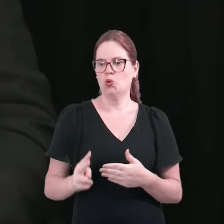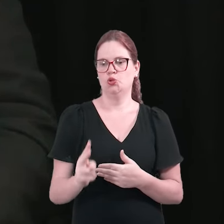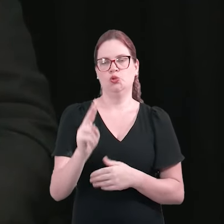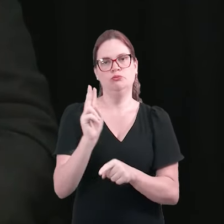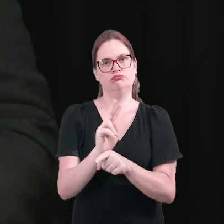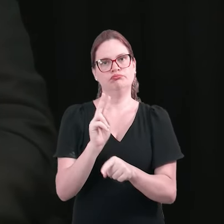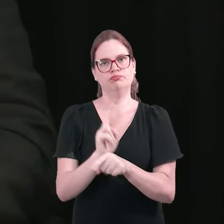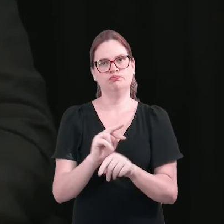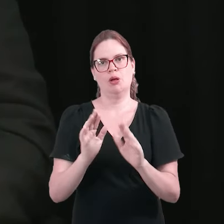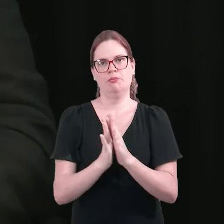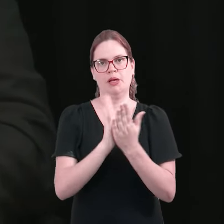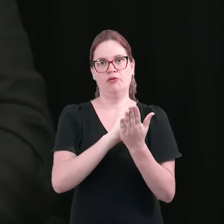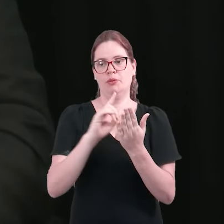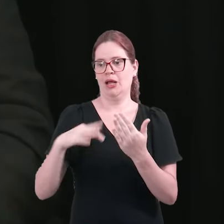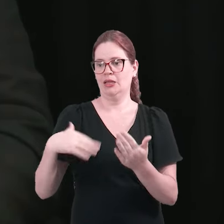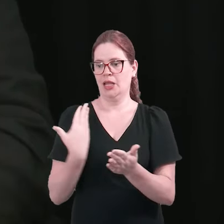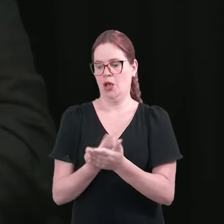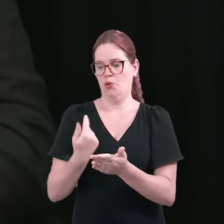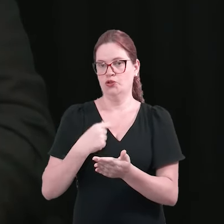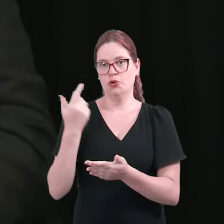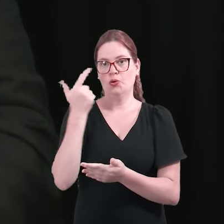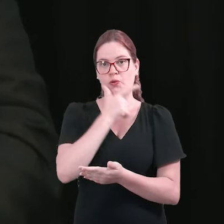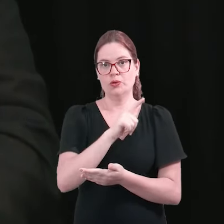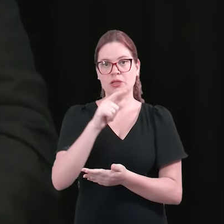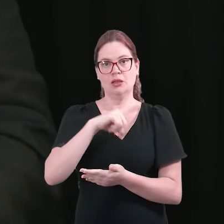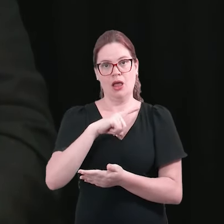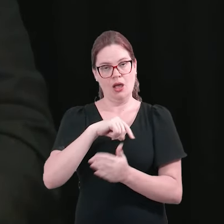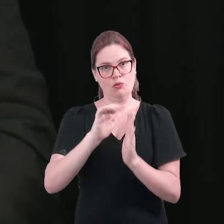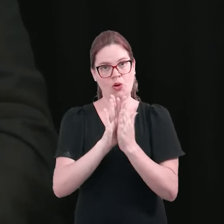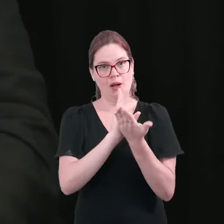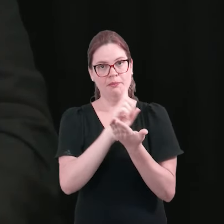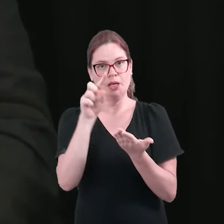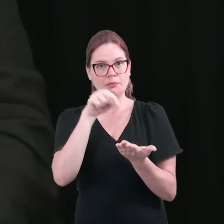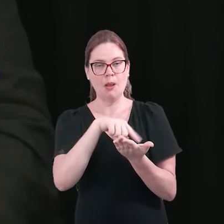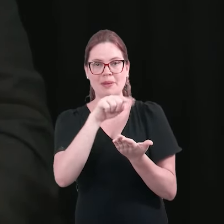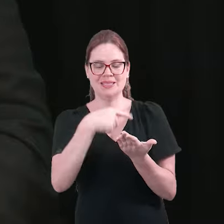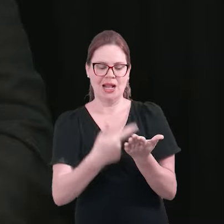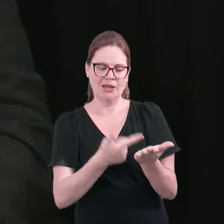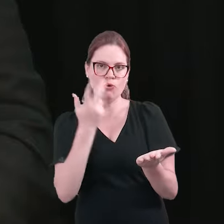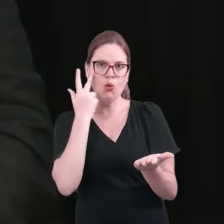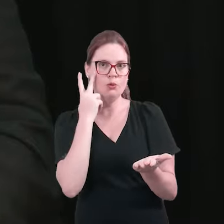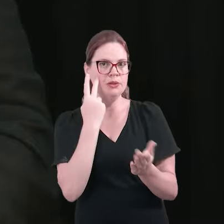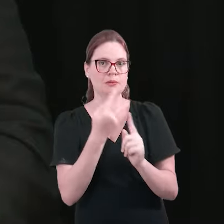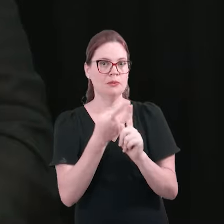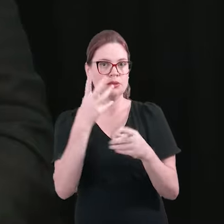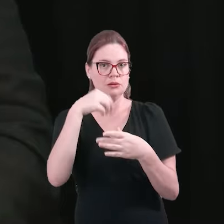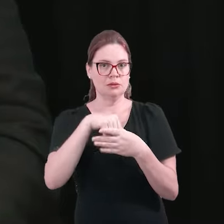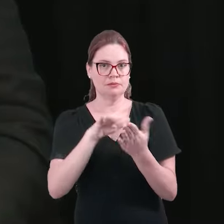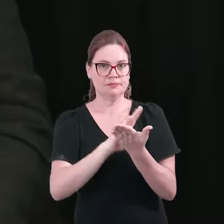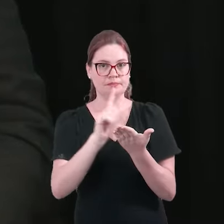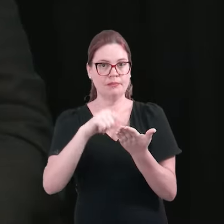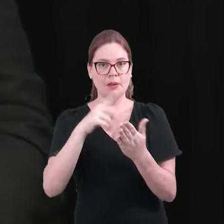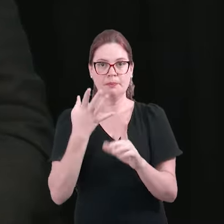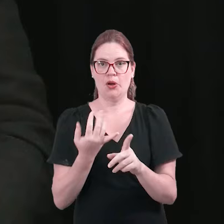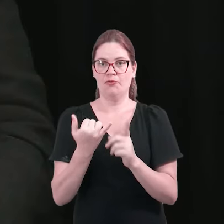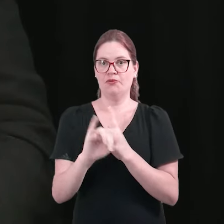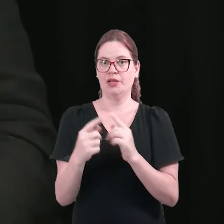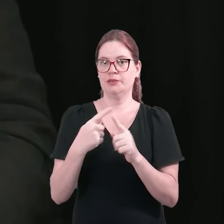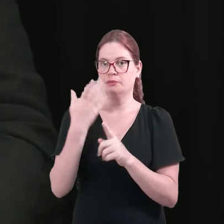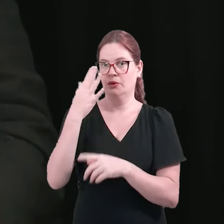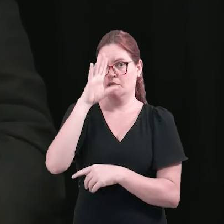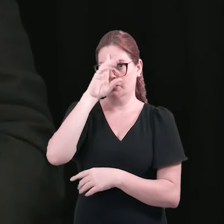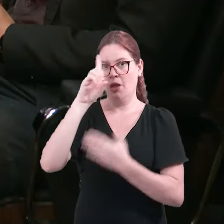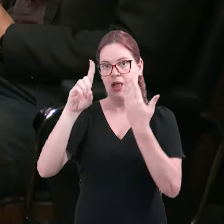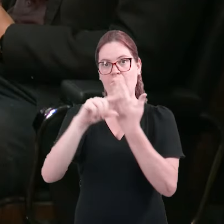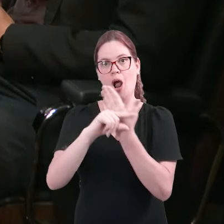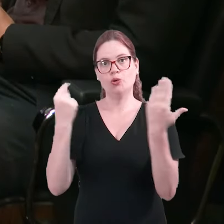palavra, para que a sua palavra nos alcançasse, não como um livro comum, mas um livro profético em que o seu autor está vivo. Exato.